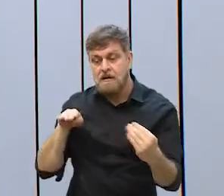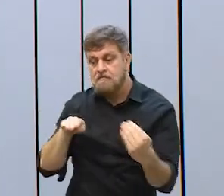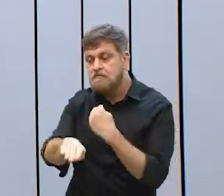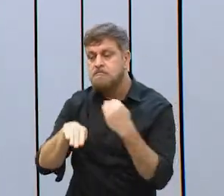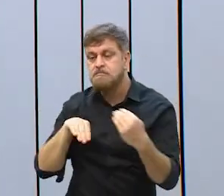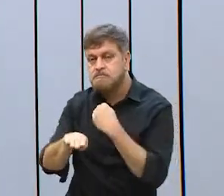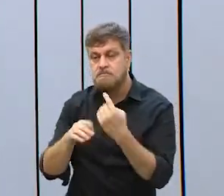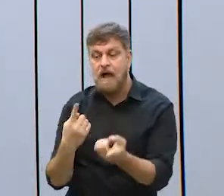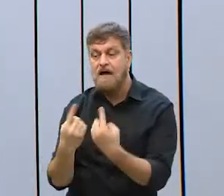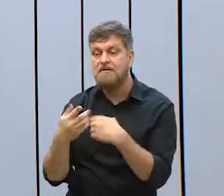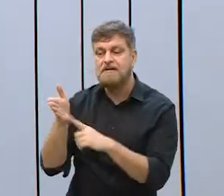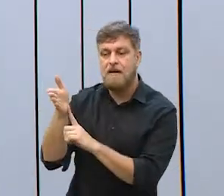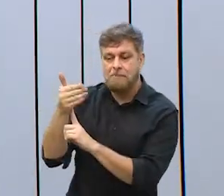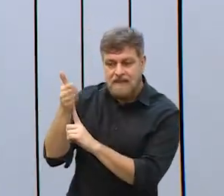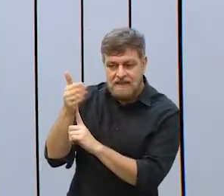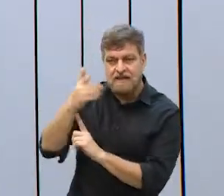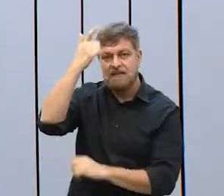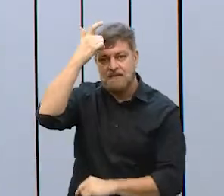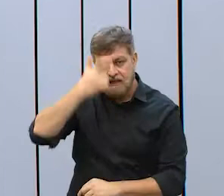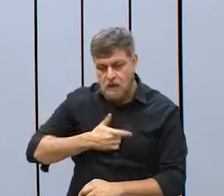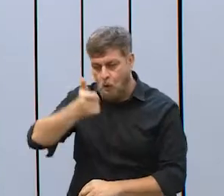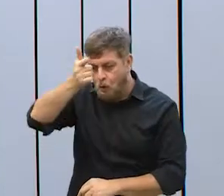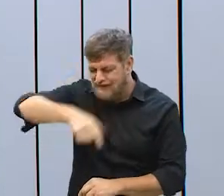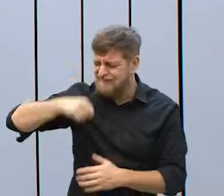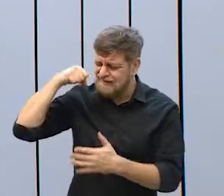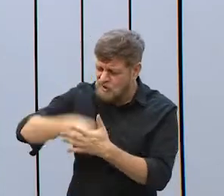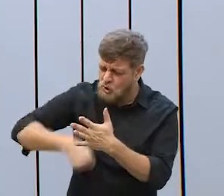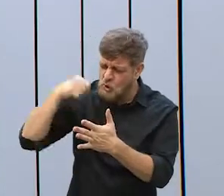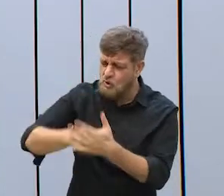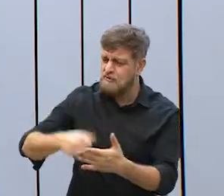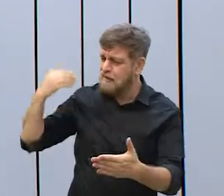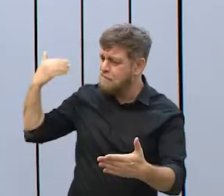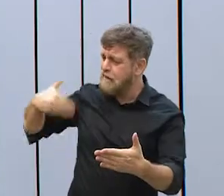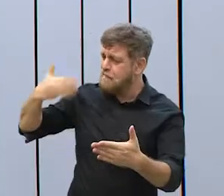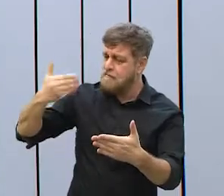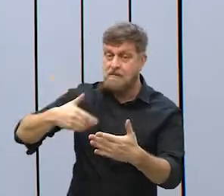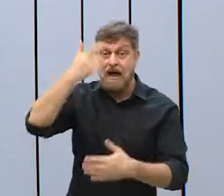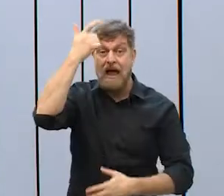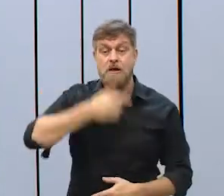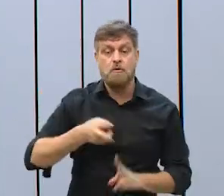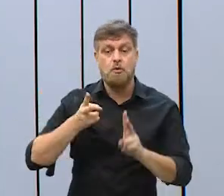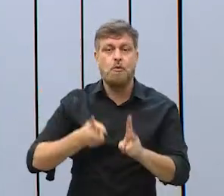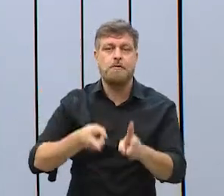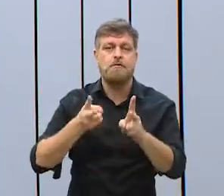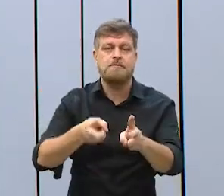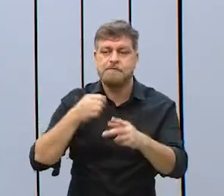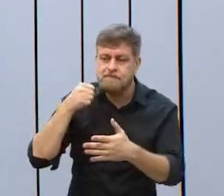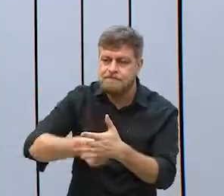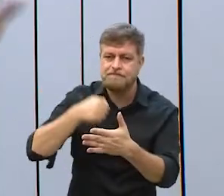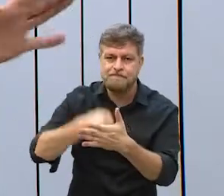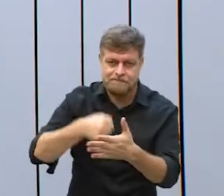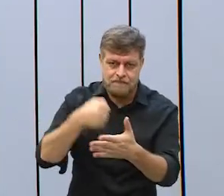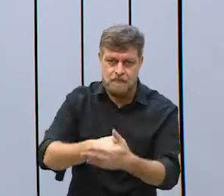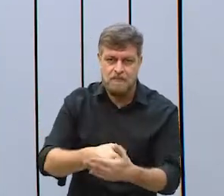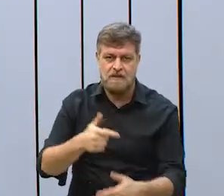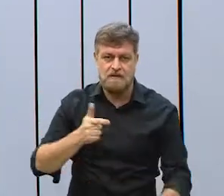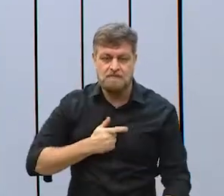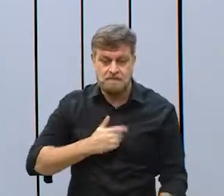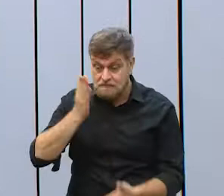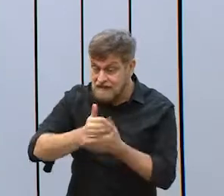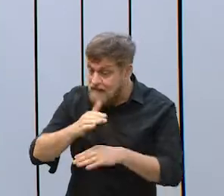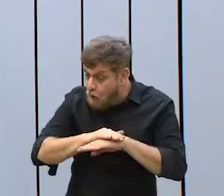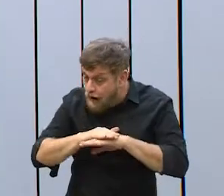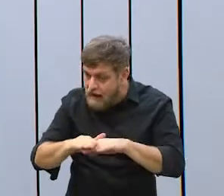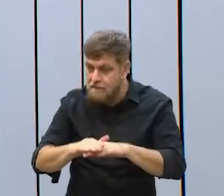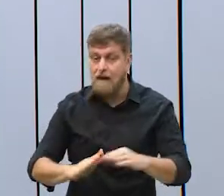motivo novamente da comissão, é uma luta muito antiga, não é minha, eu só estou dando continuidade para a discussão não acabar,